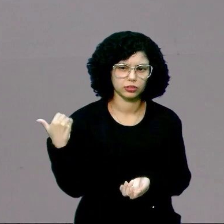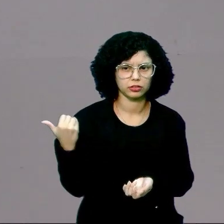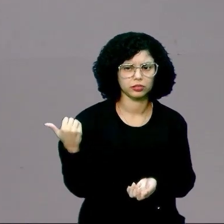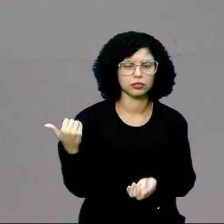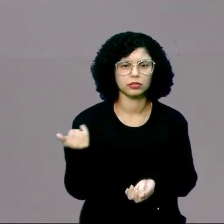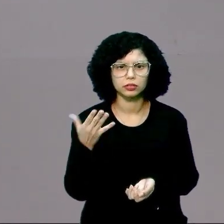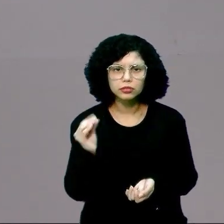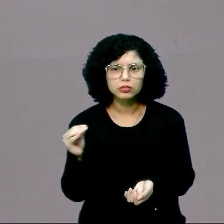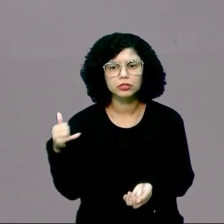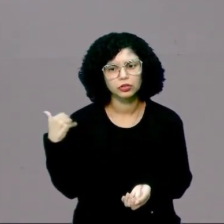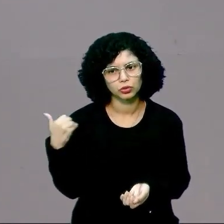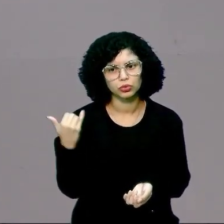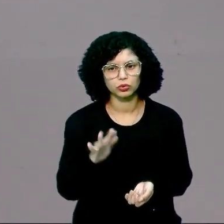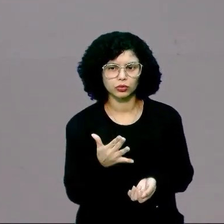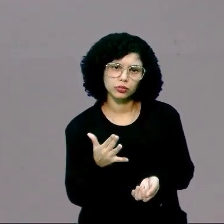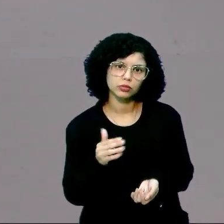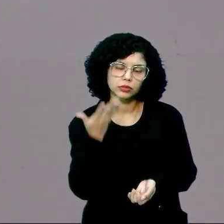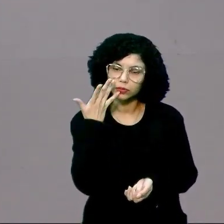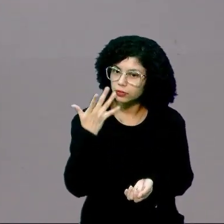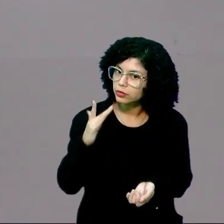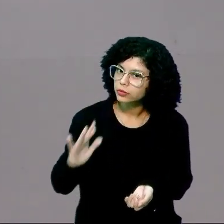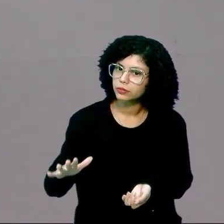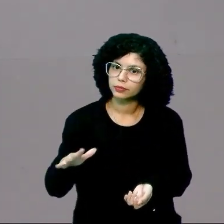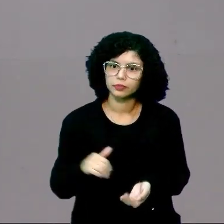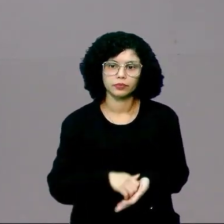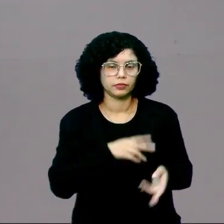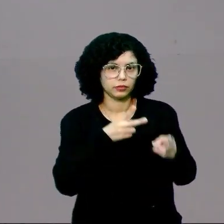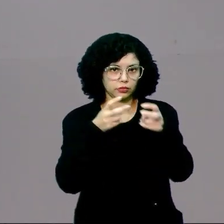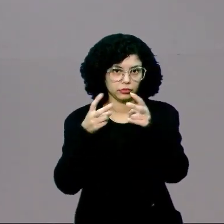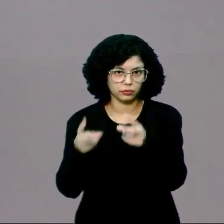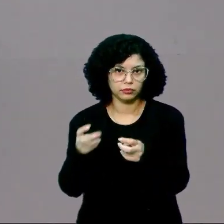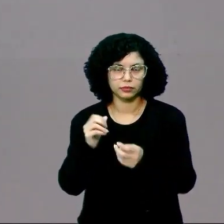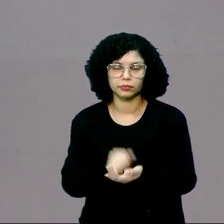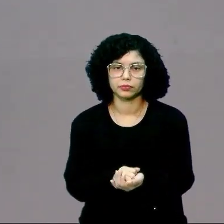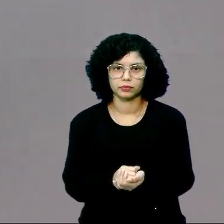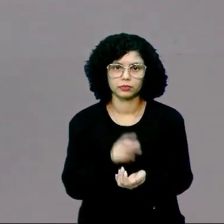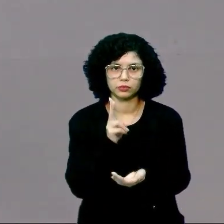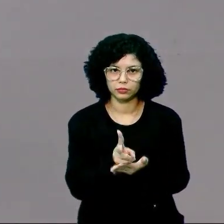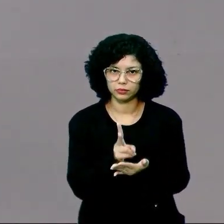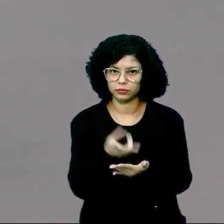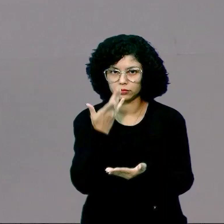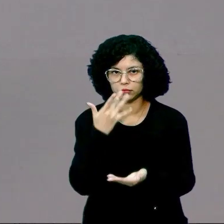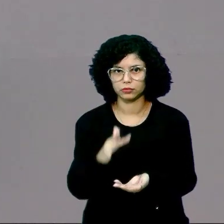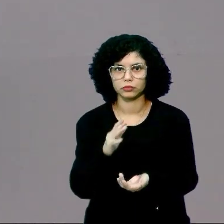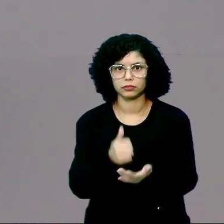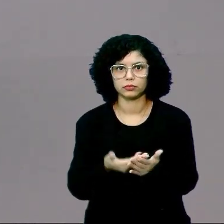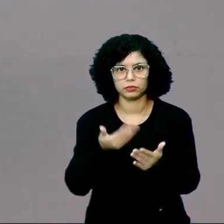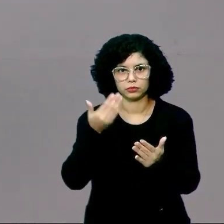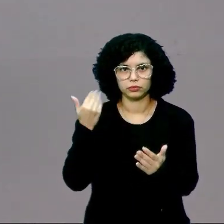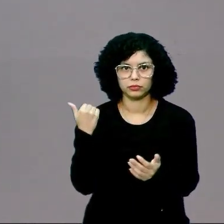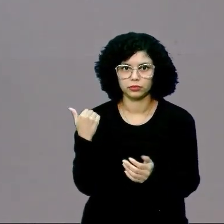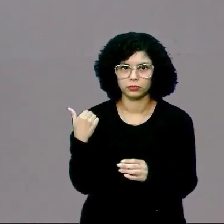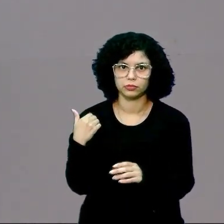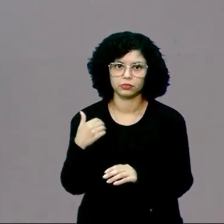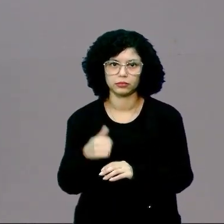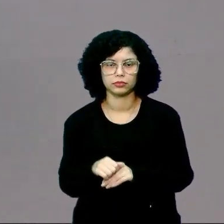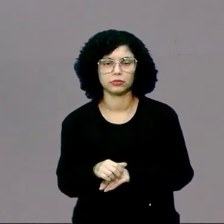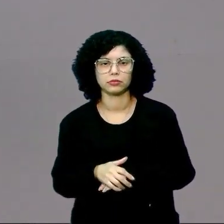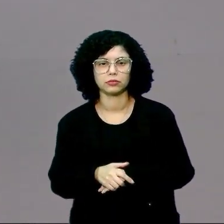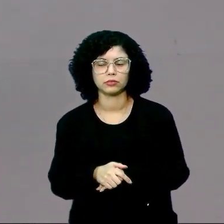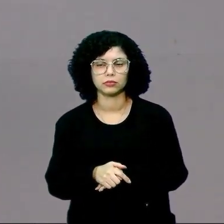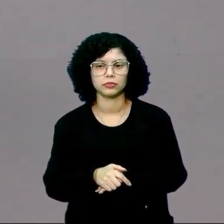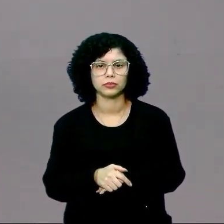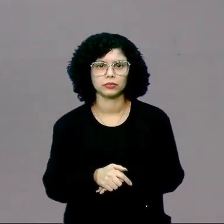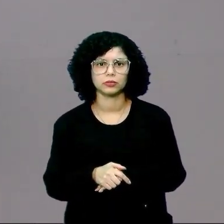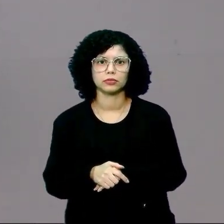de idade, né? Na fase mesmo de criança, você pegar uma mesma criança aí, eu não vou nem tão longe aí,